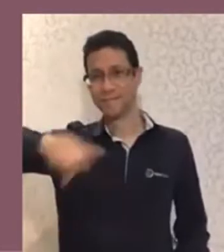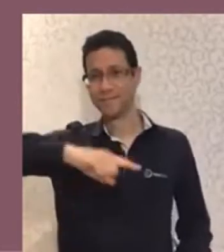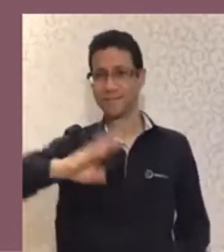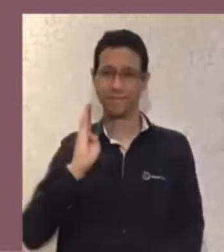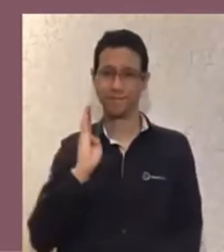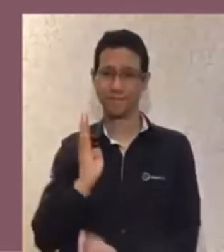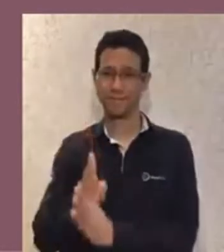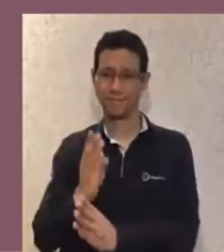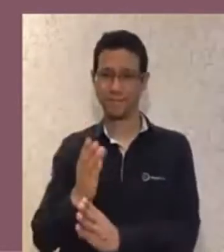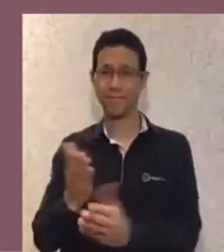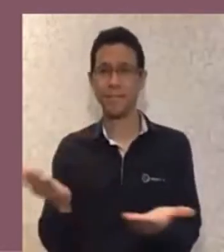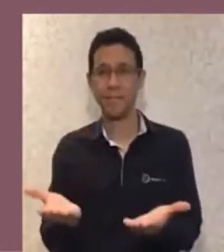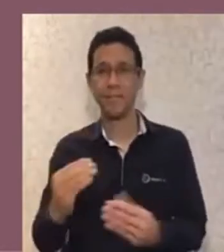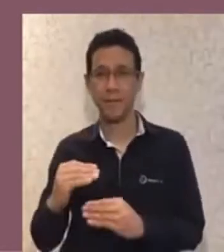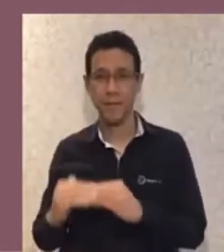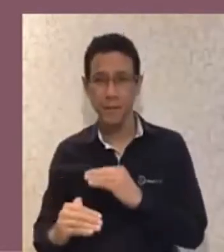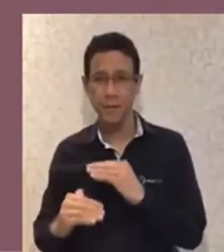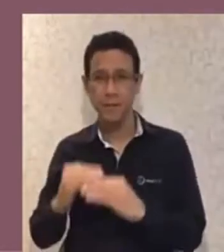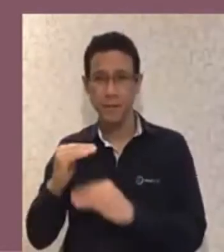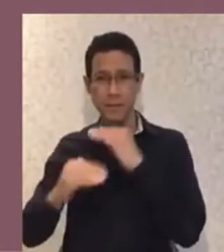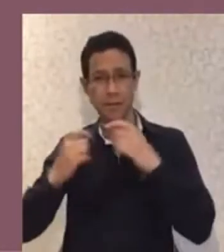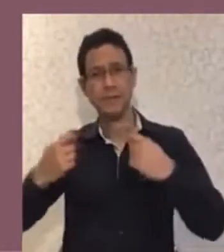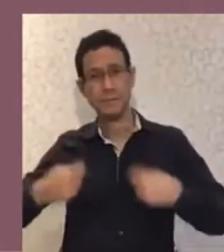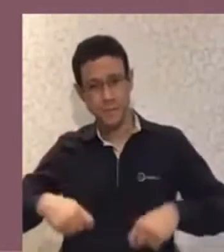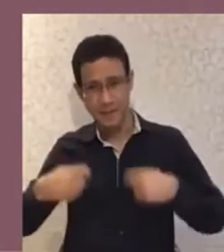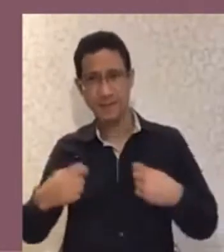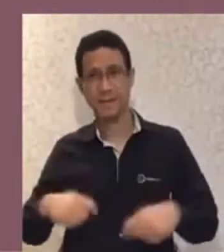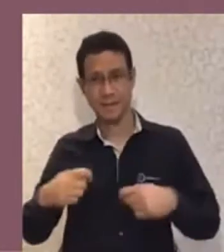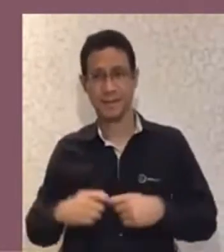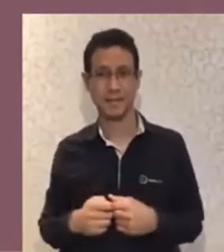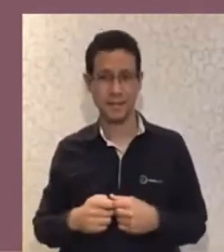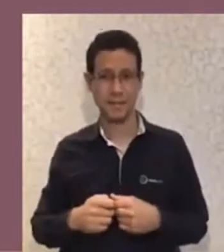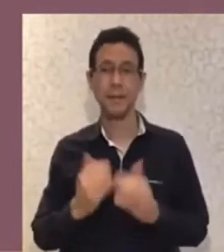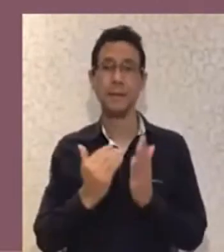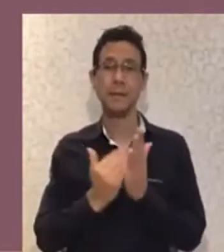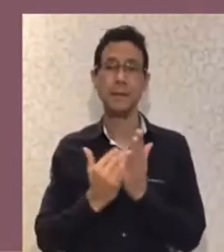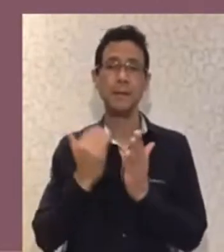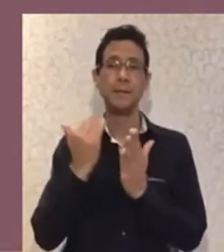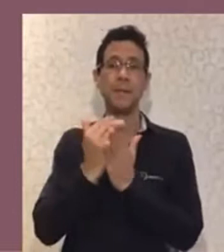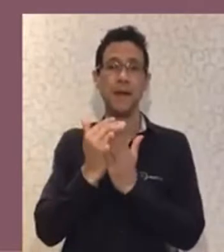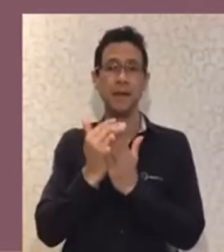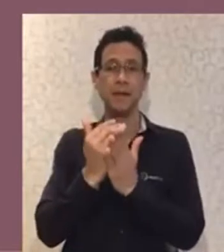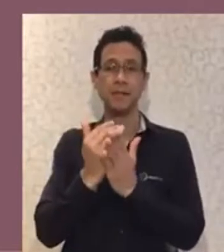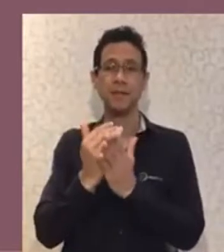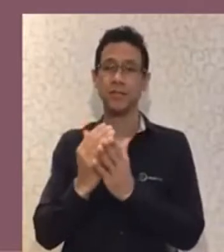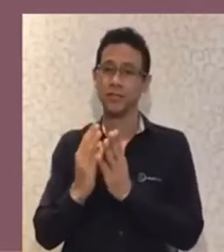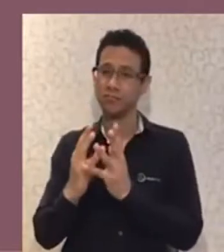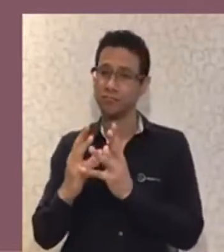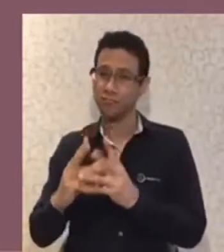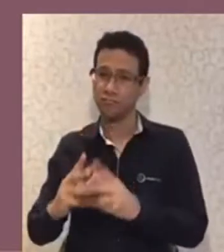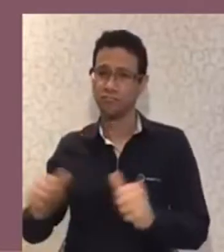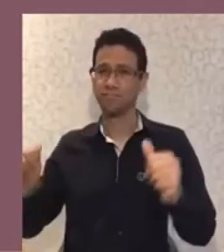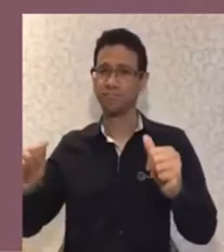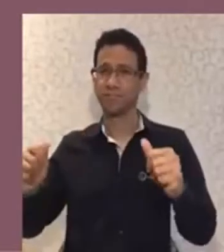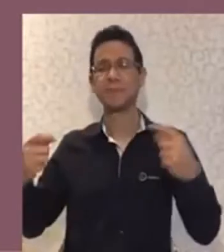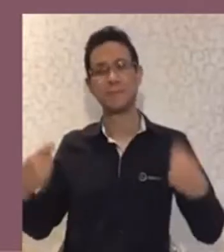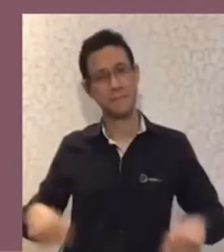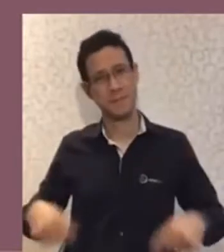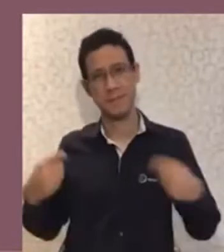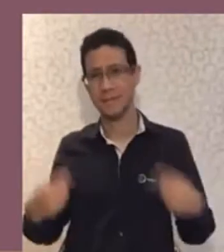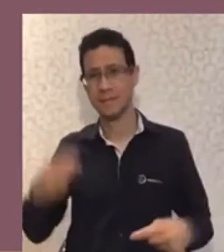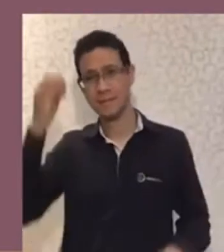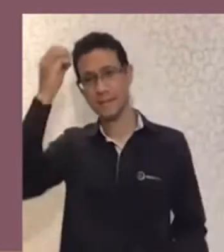construir e, sobretudo, o que nós temos que desconstruir a partir de experiências históricas. Por